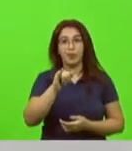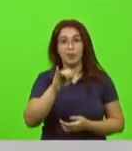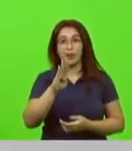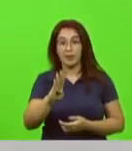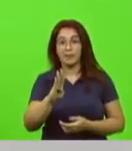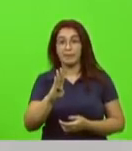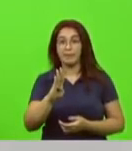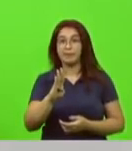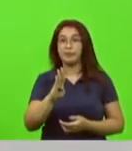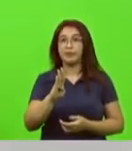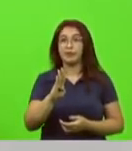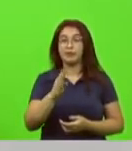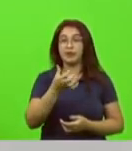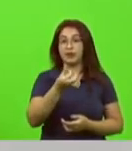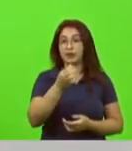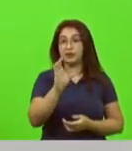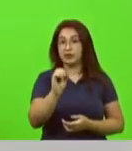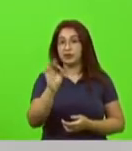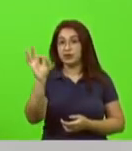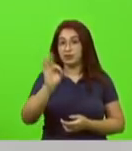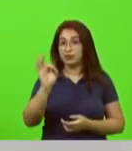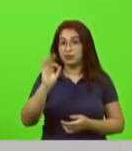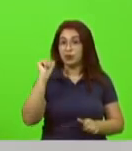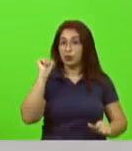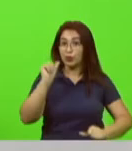de 60% para